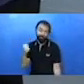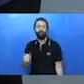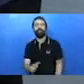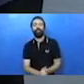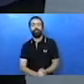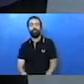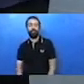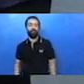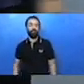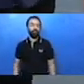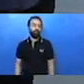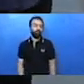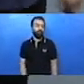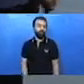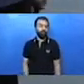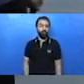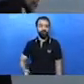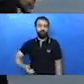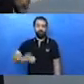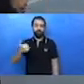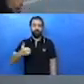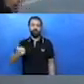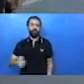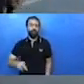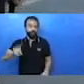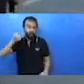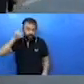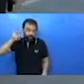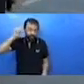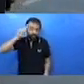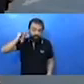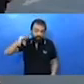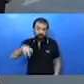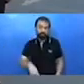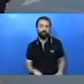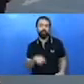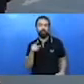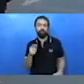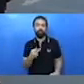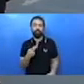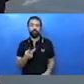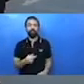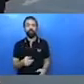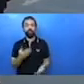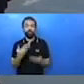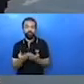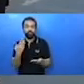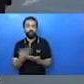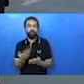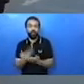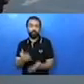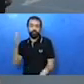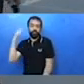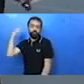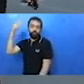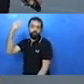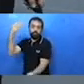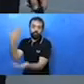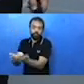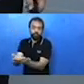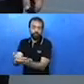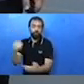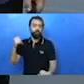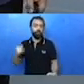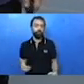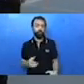Força! Primeiro nós vamos relembrar o que nós estudamos até agora. Nós começamos o quarto ano